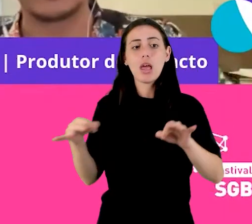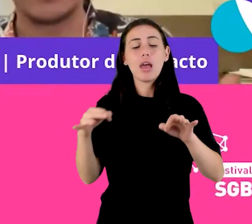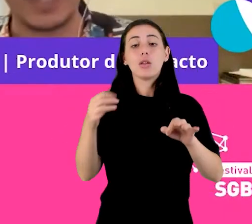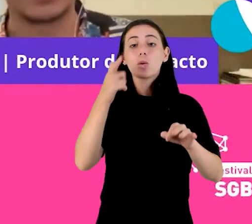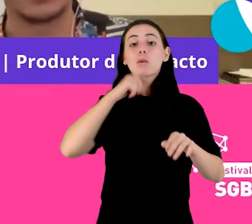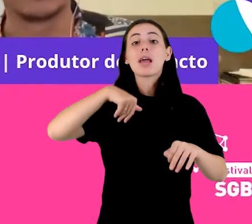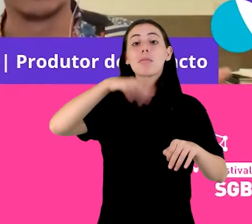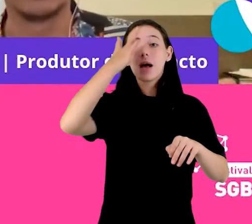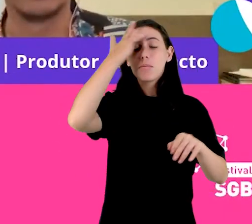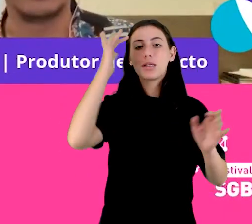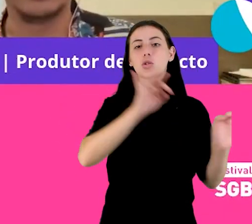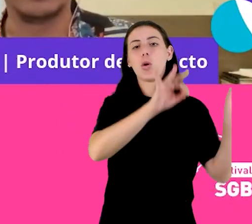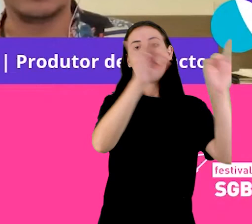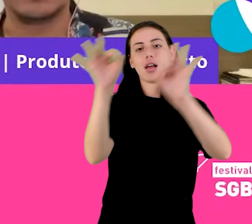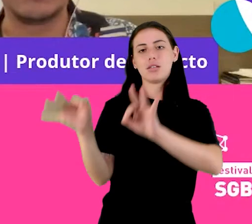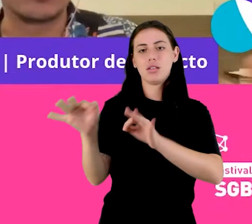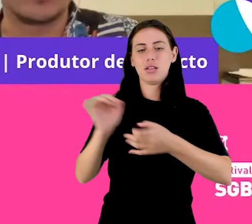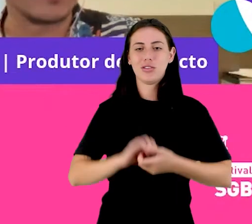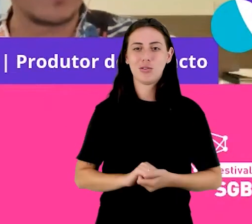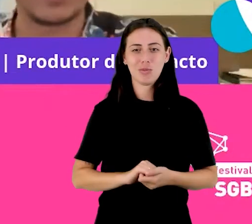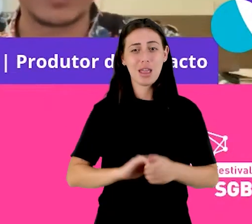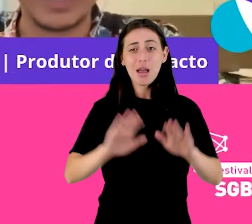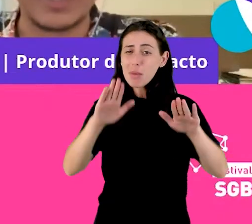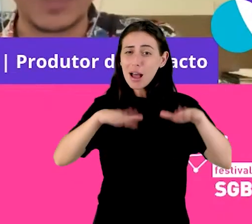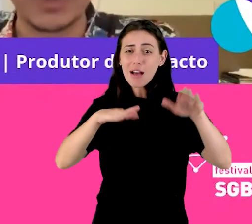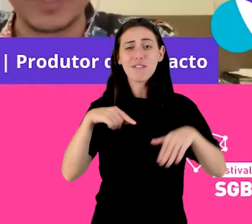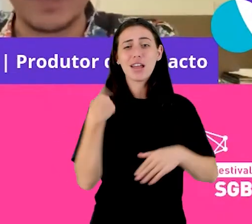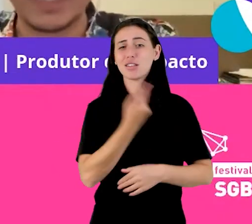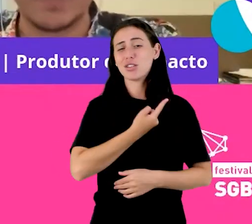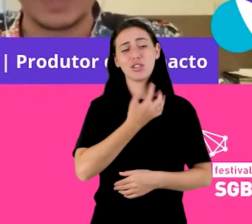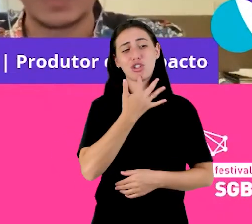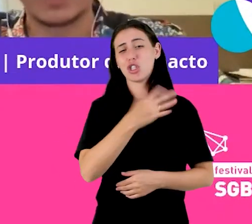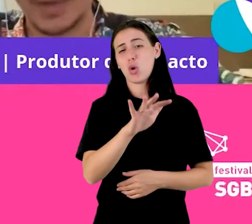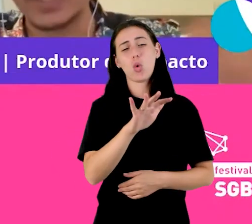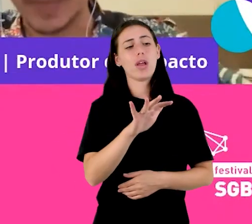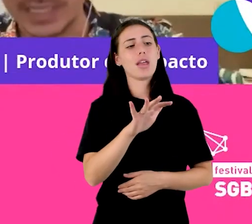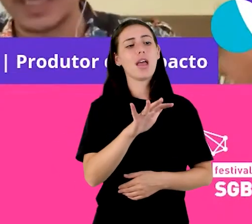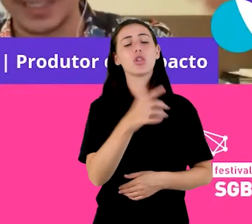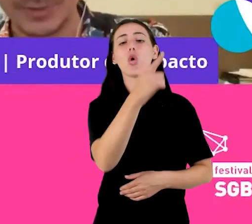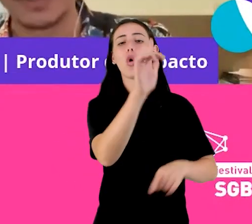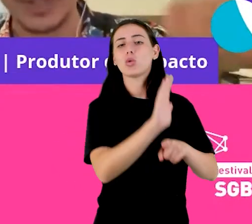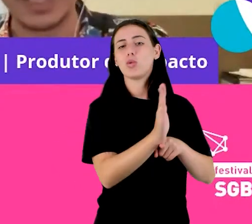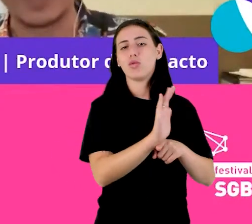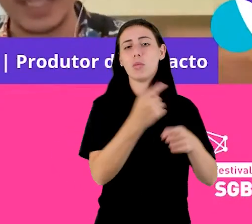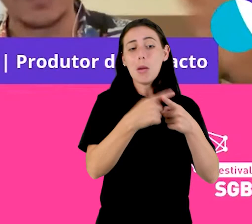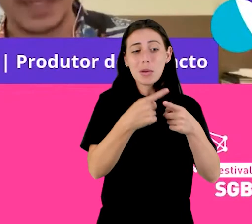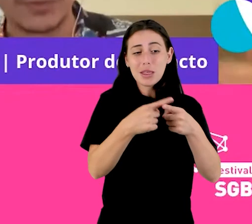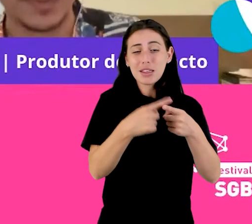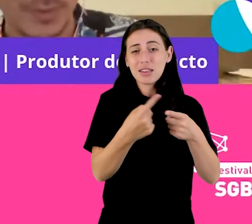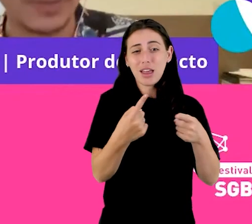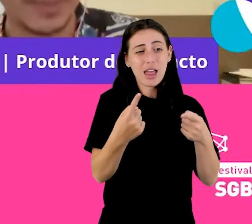começa a ser significativo, e não só compartilhar os cases, né? Porque a gente começa a participar. Se realmente começa a dar certo o que a gente está